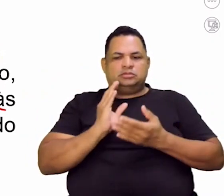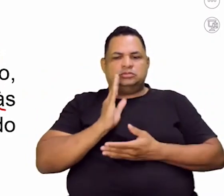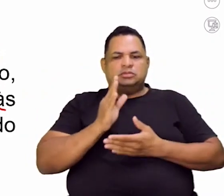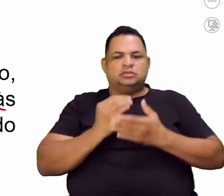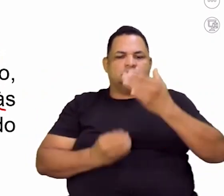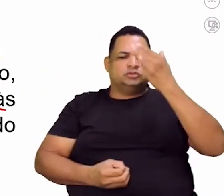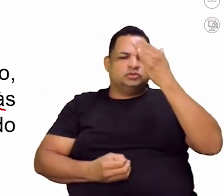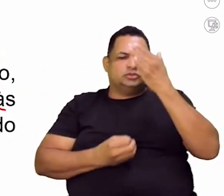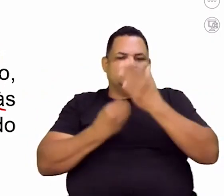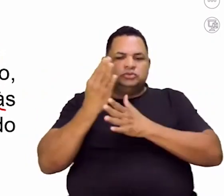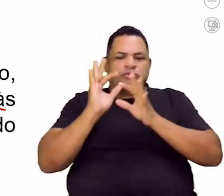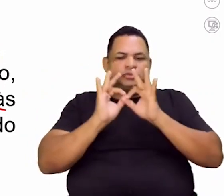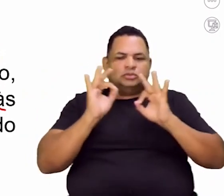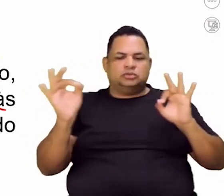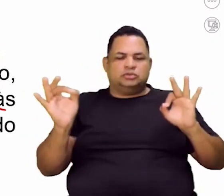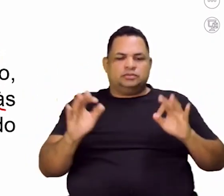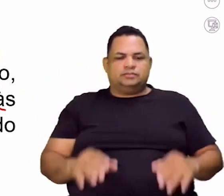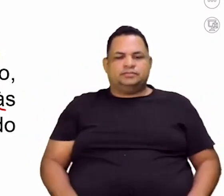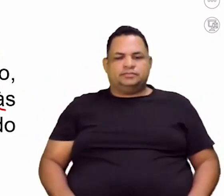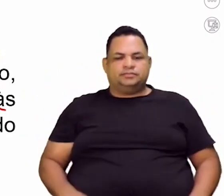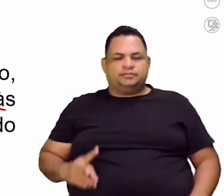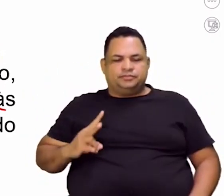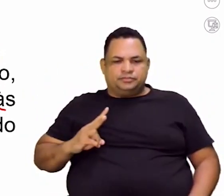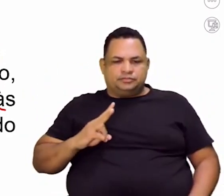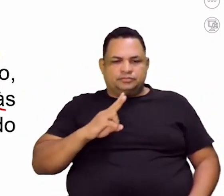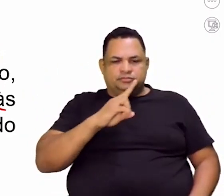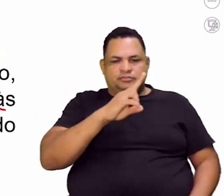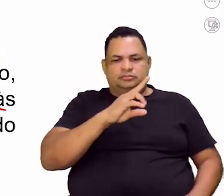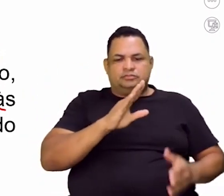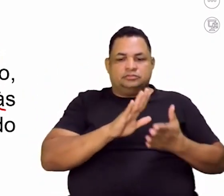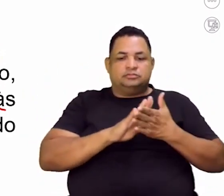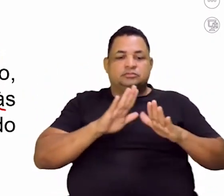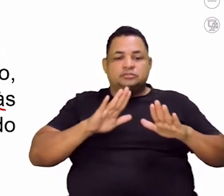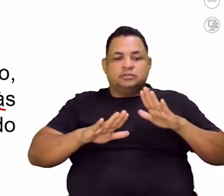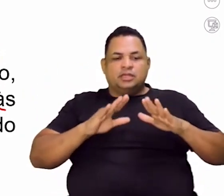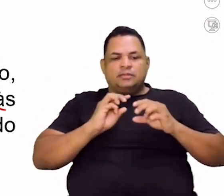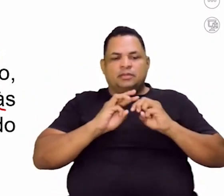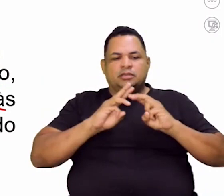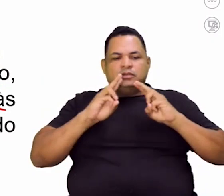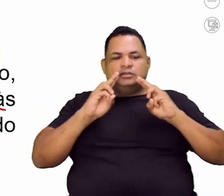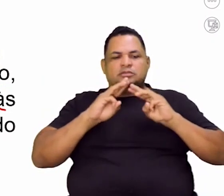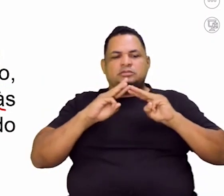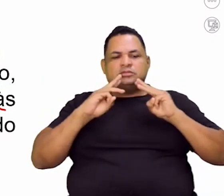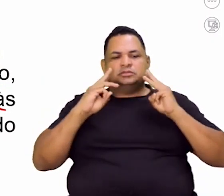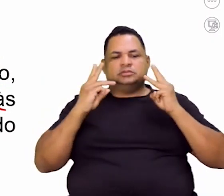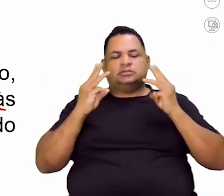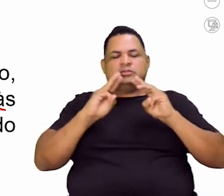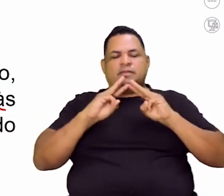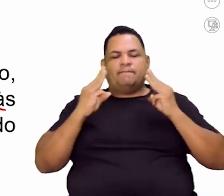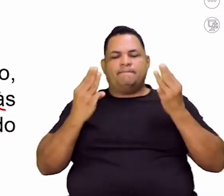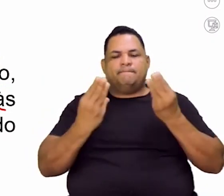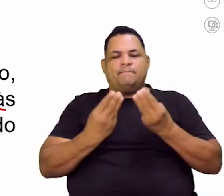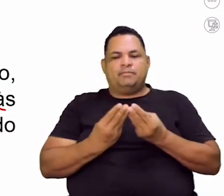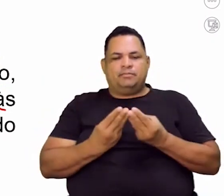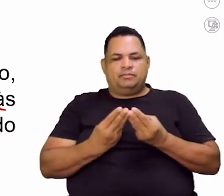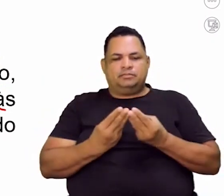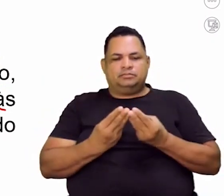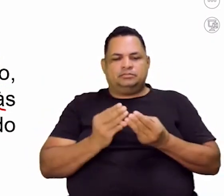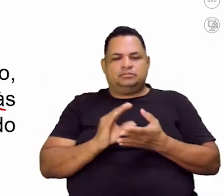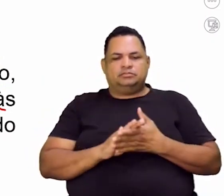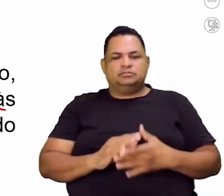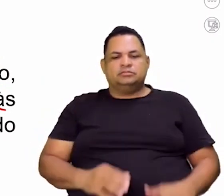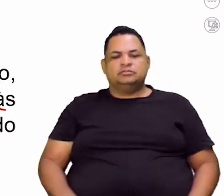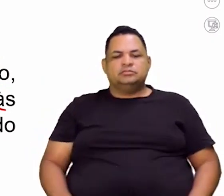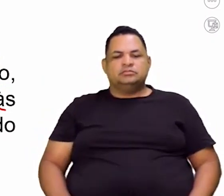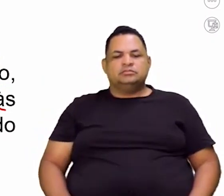ou seja, a força como as coisas caem depende da massa dela e ao quadrado da distância